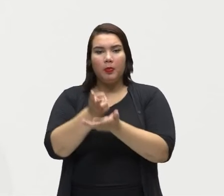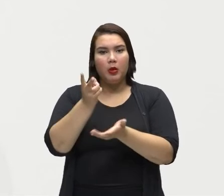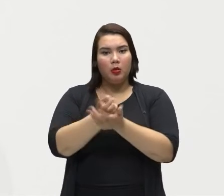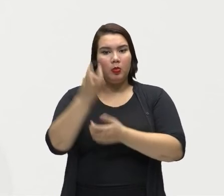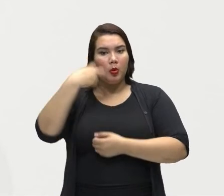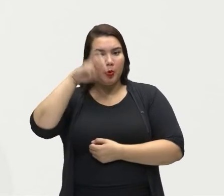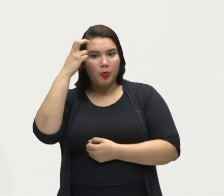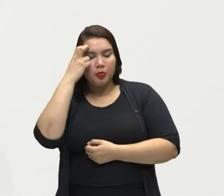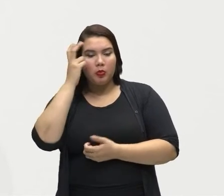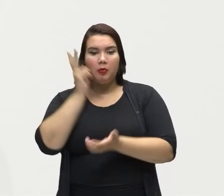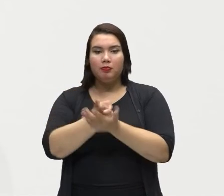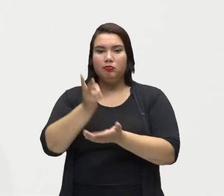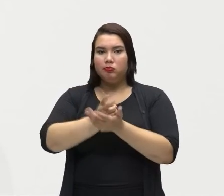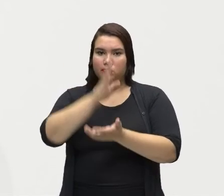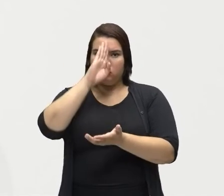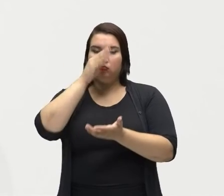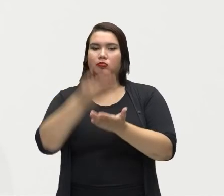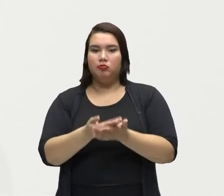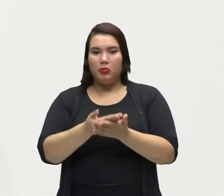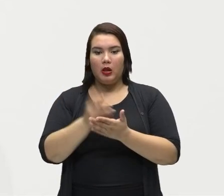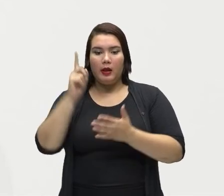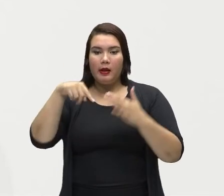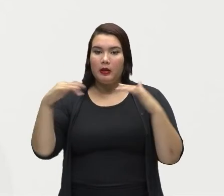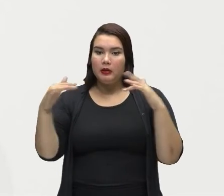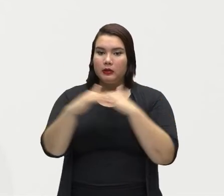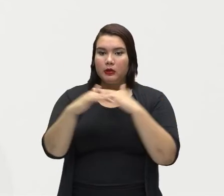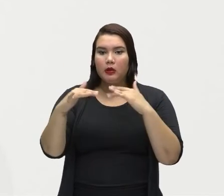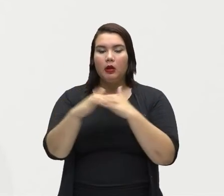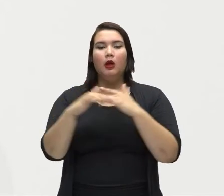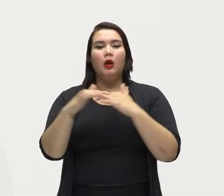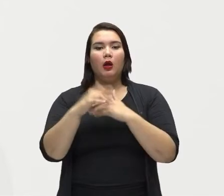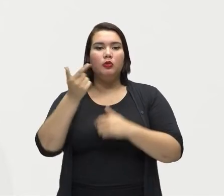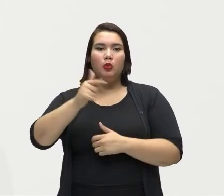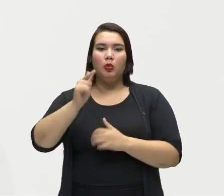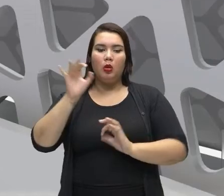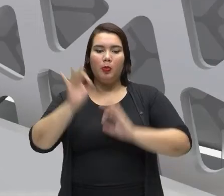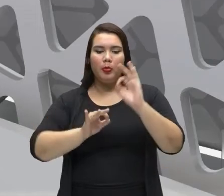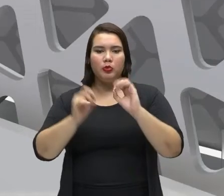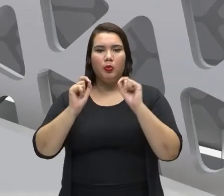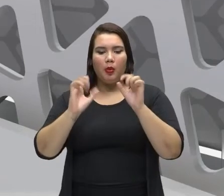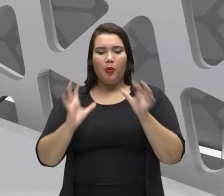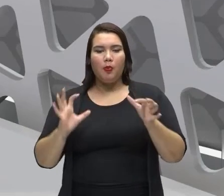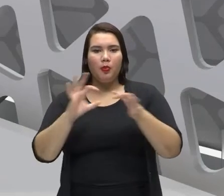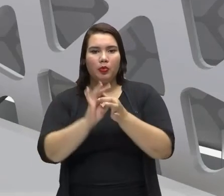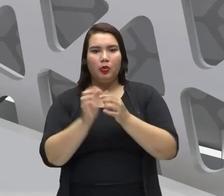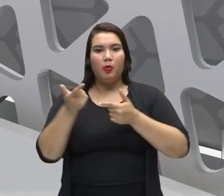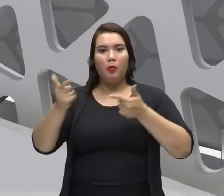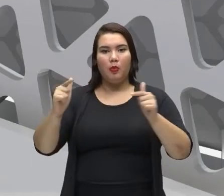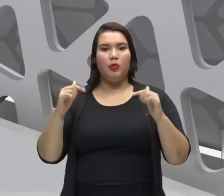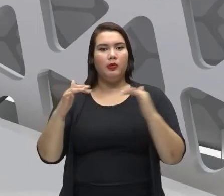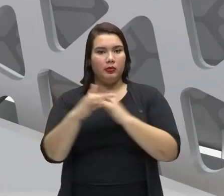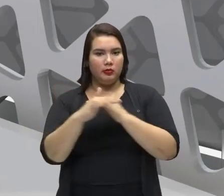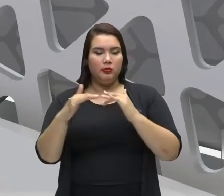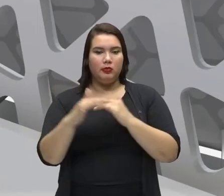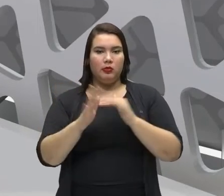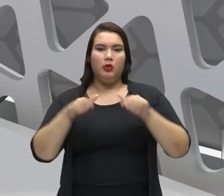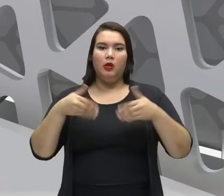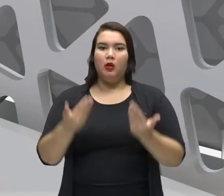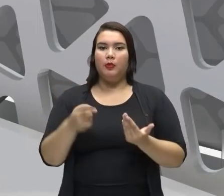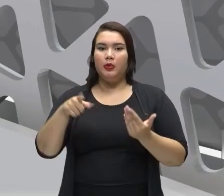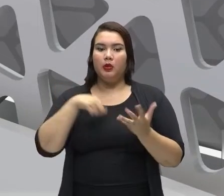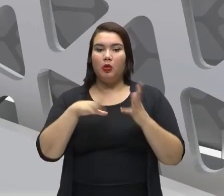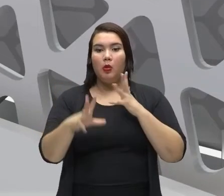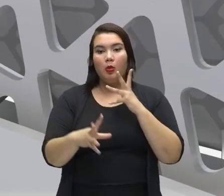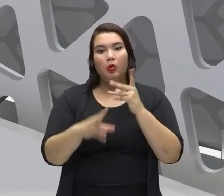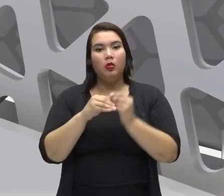as mesmas crenças, foram cidades que não passaram pelo processo de unificação. Isso, de certo modo, acabou